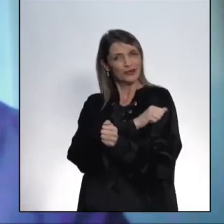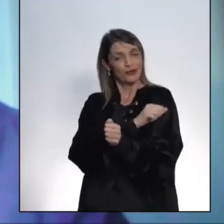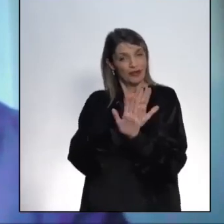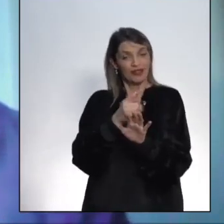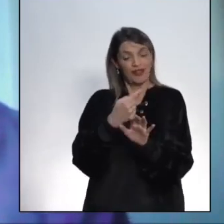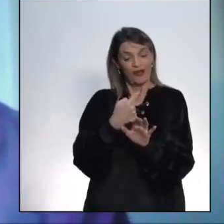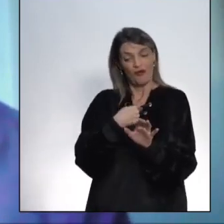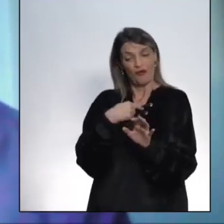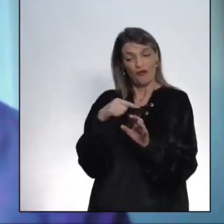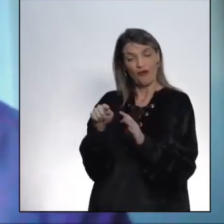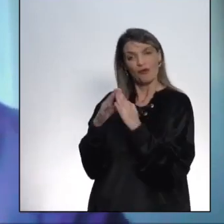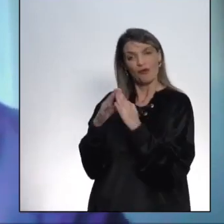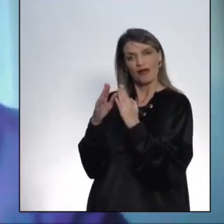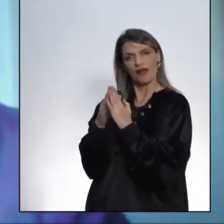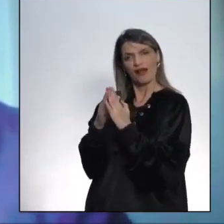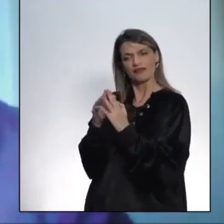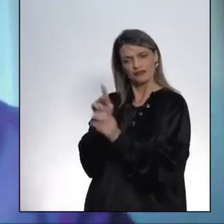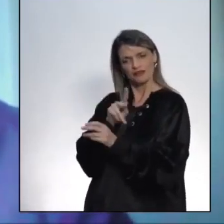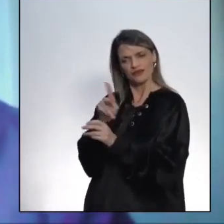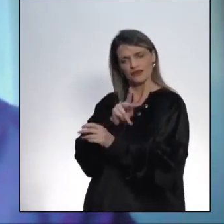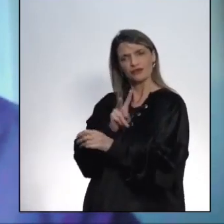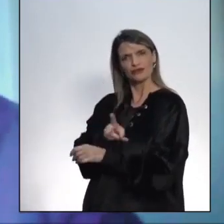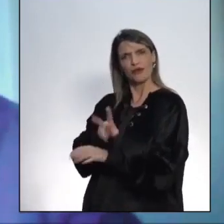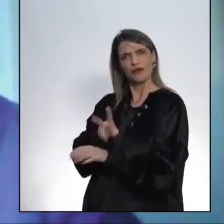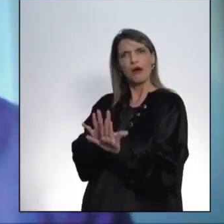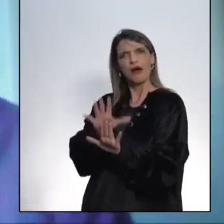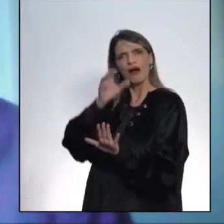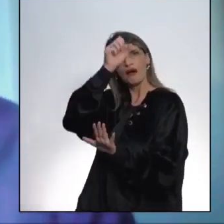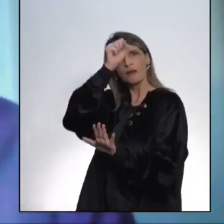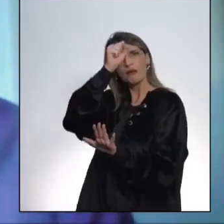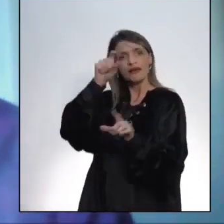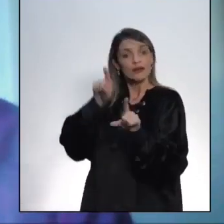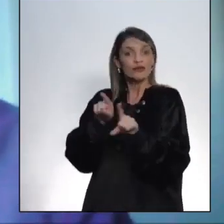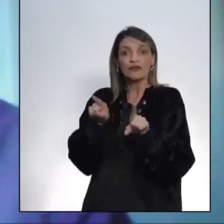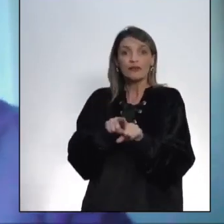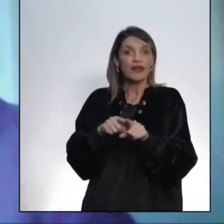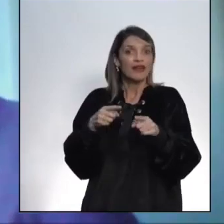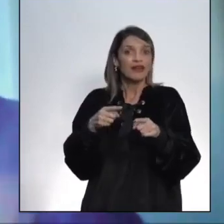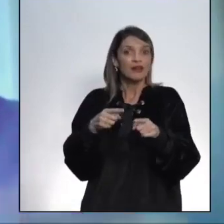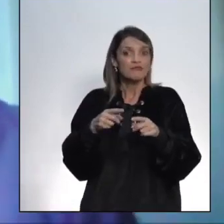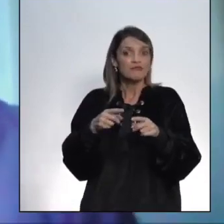casa, continuo sendo professor, mas também sou aprendiz de toda uma situação,